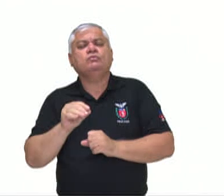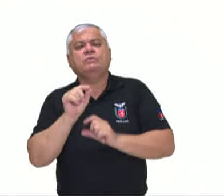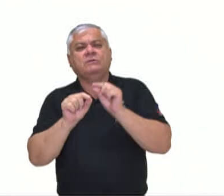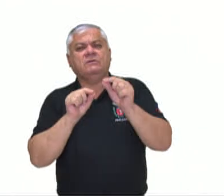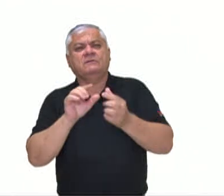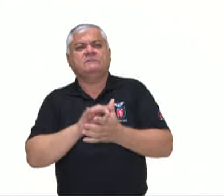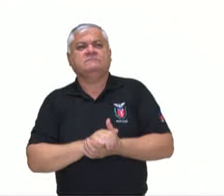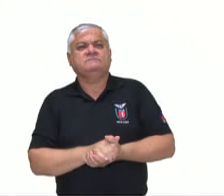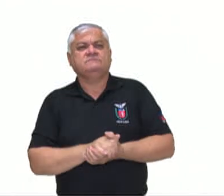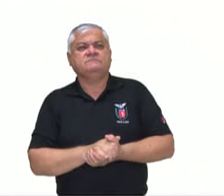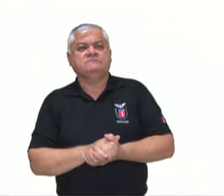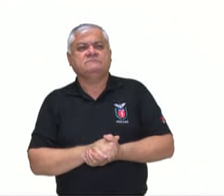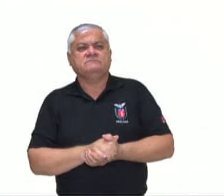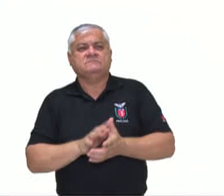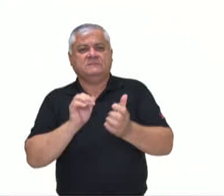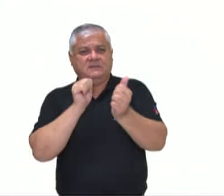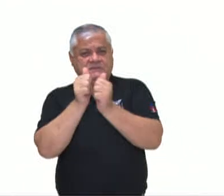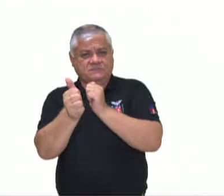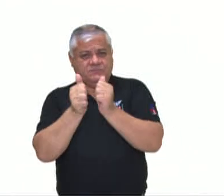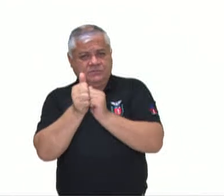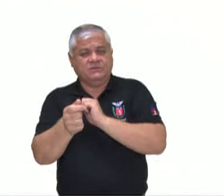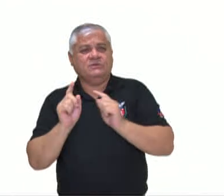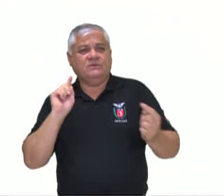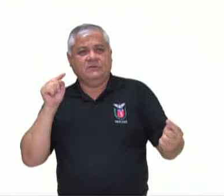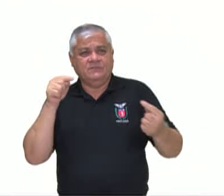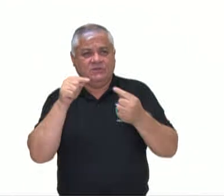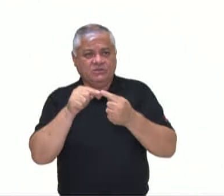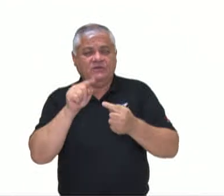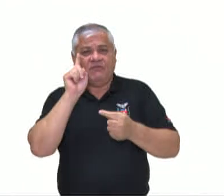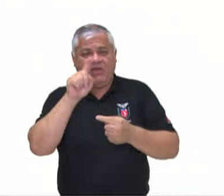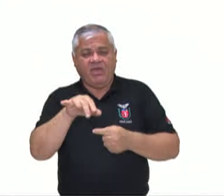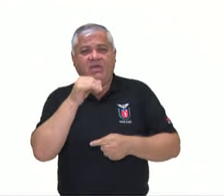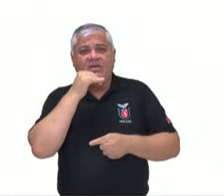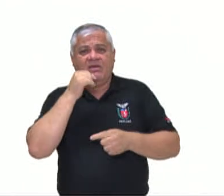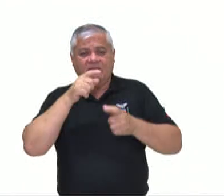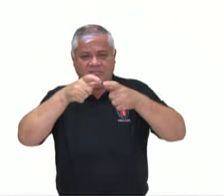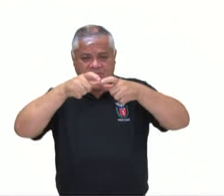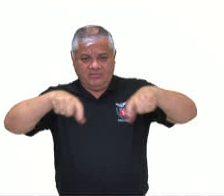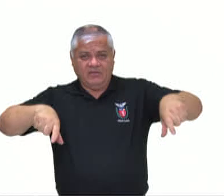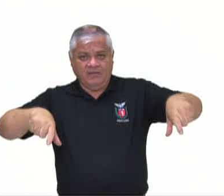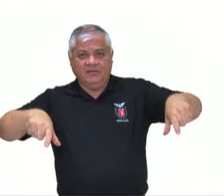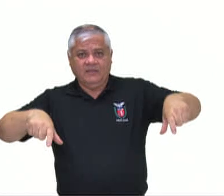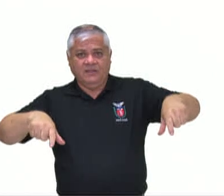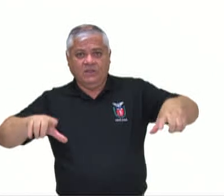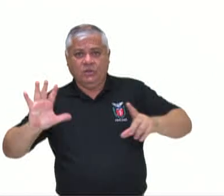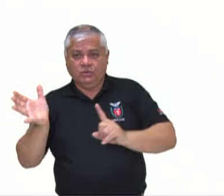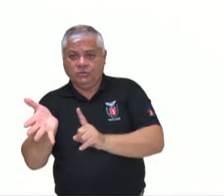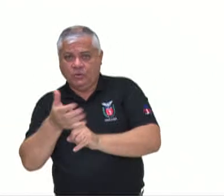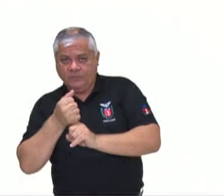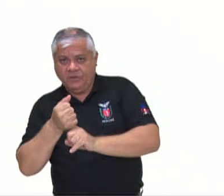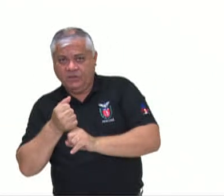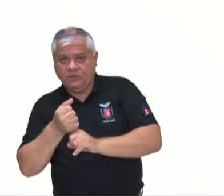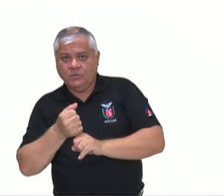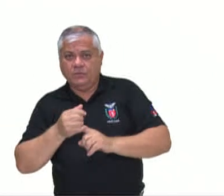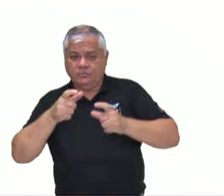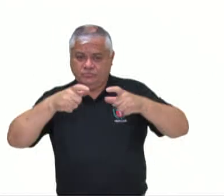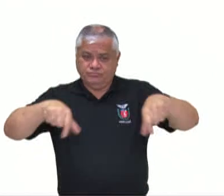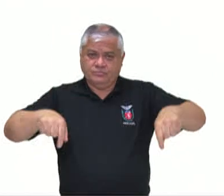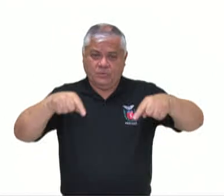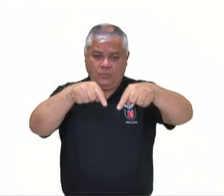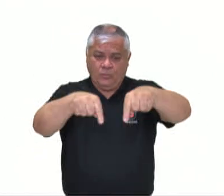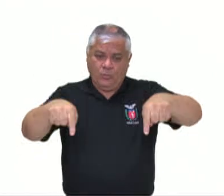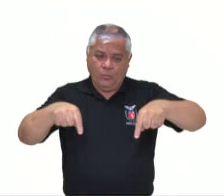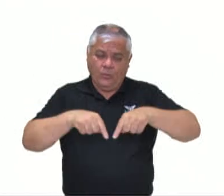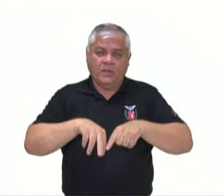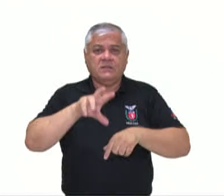rapidamente. São esportes cujo objetivo é a tomada de território, setor ou quadra ou campo defendido